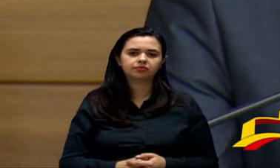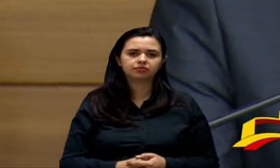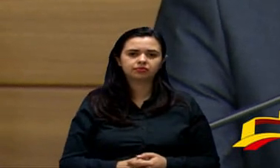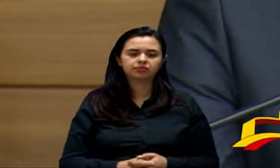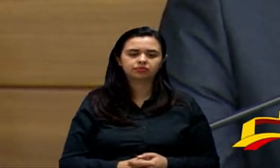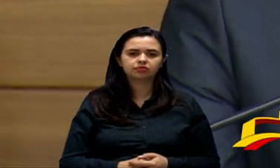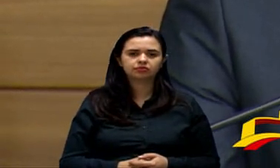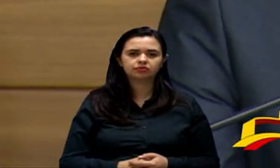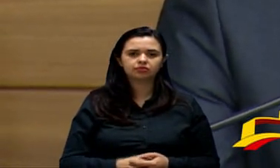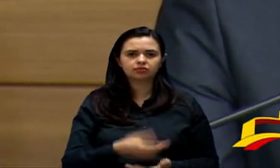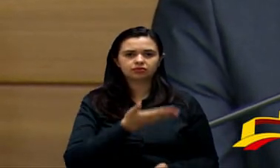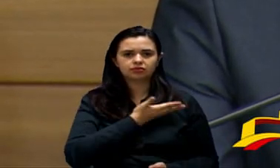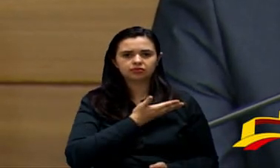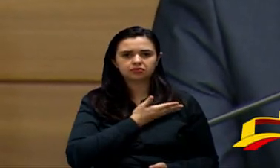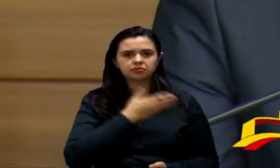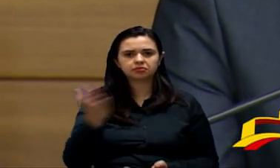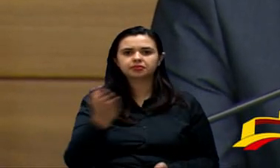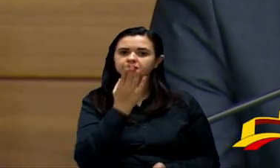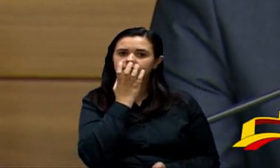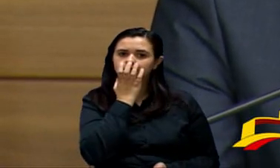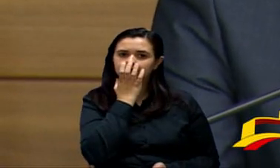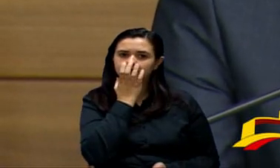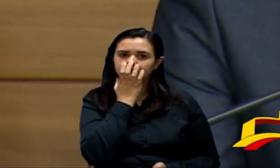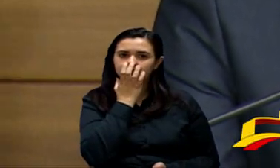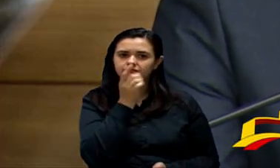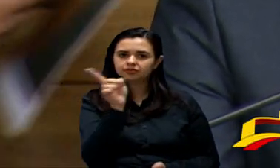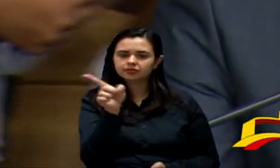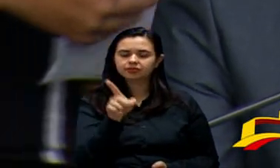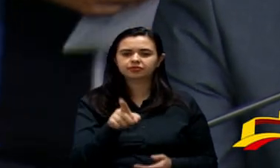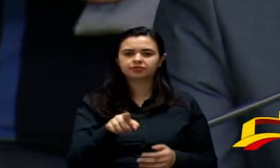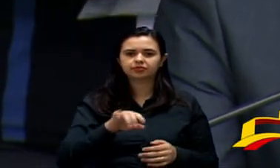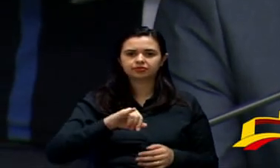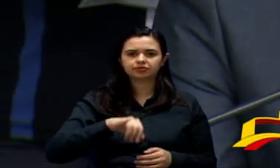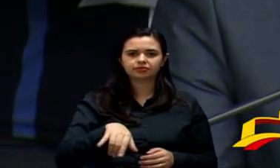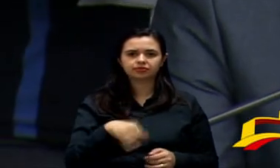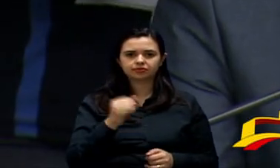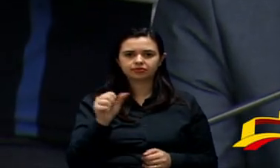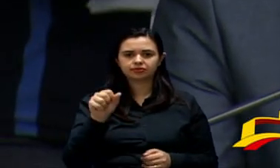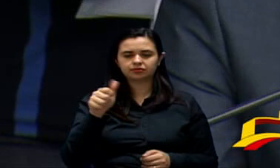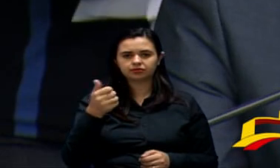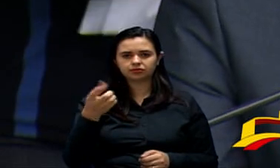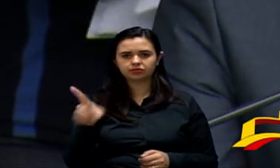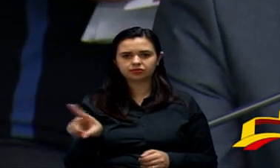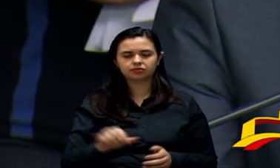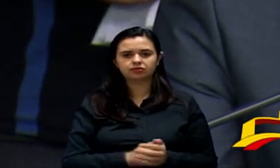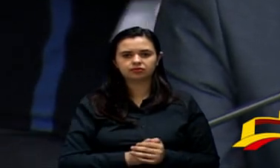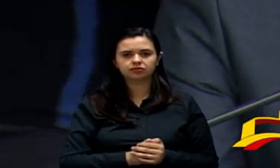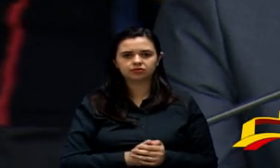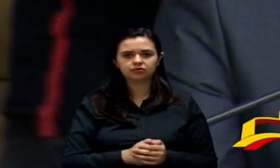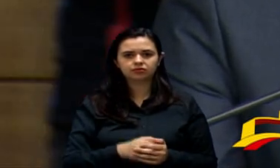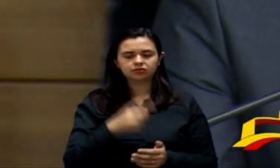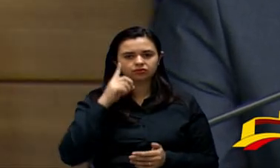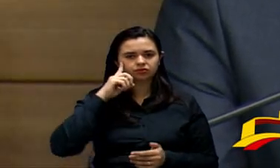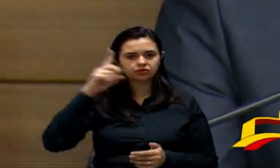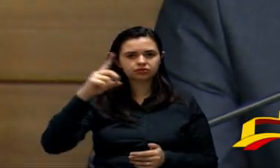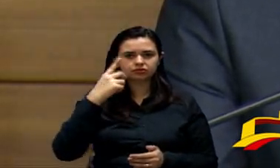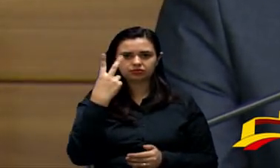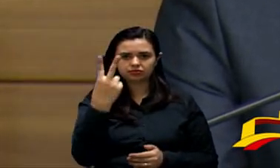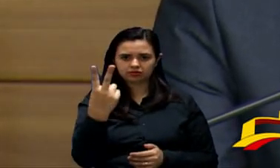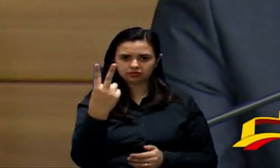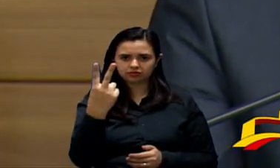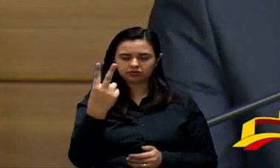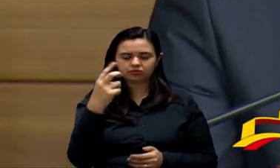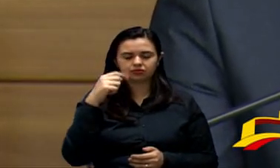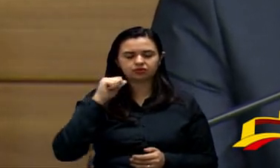amiga dos dálmatas lá do nosso nobre vereador líder João Donizete Silvestre. Comemorado agora no dia 2 de maio, requeira a mesa ouvido o egrégio